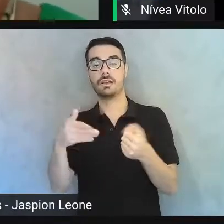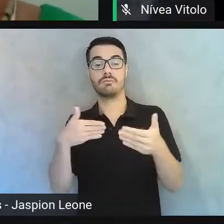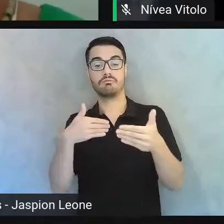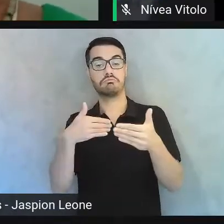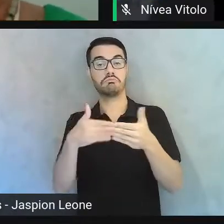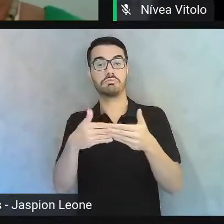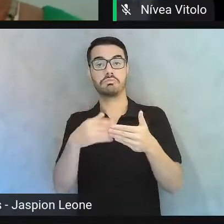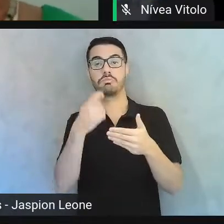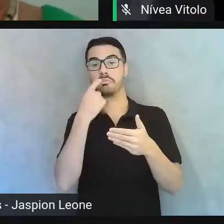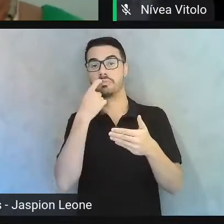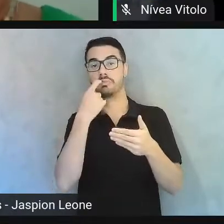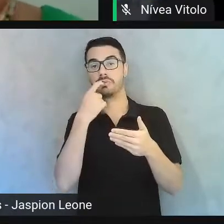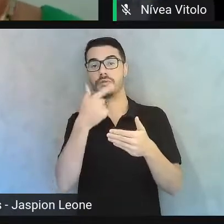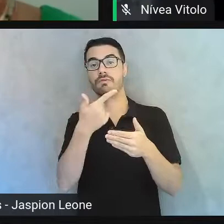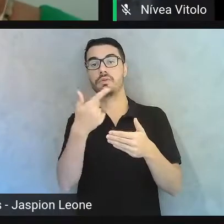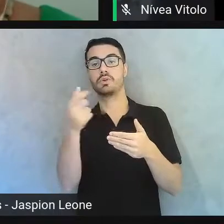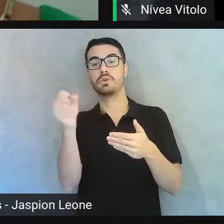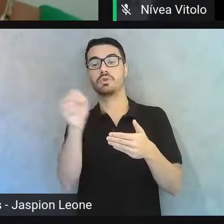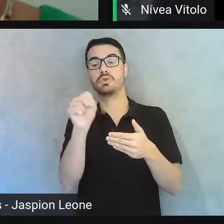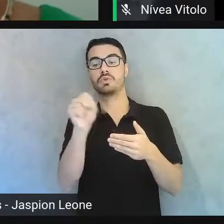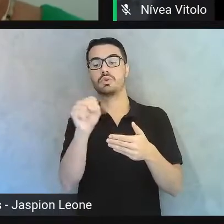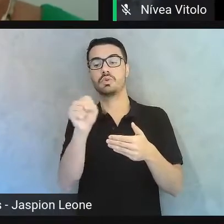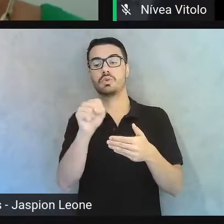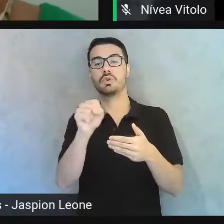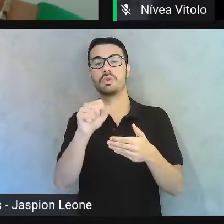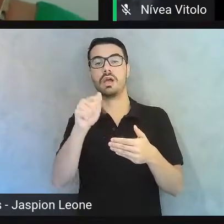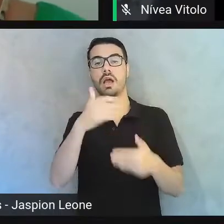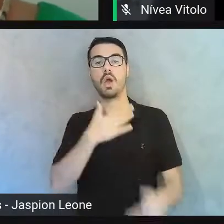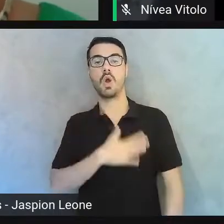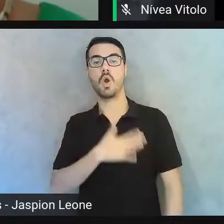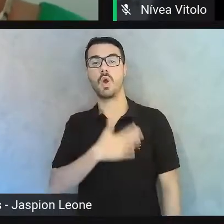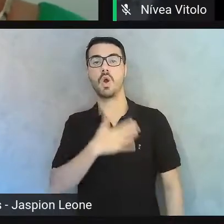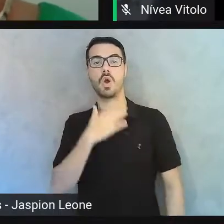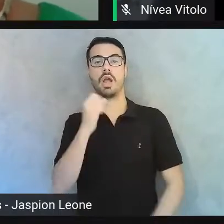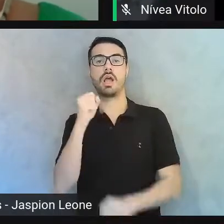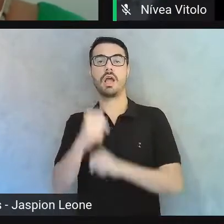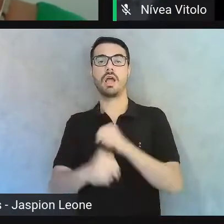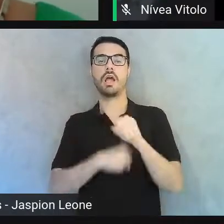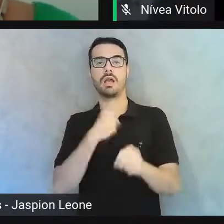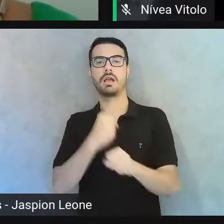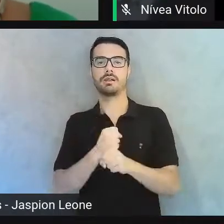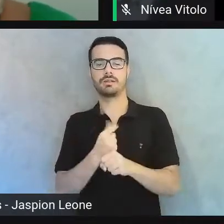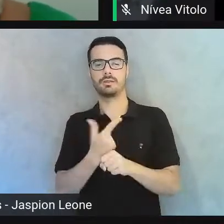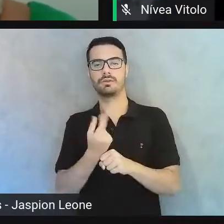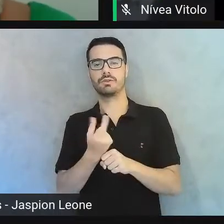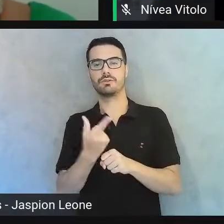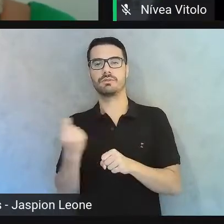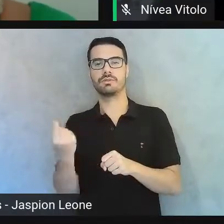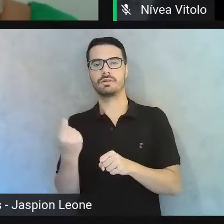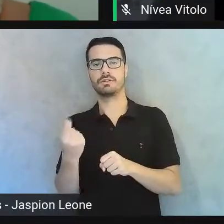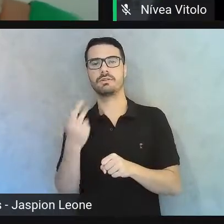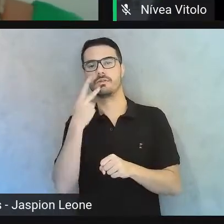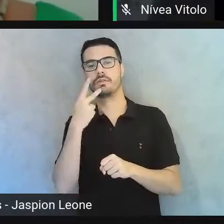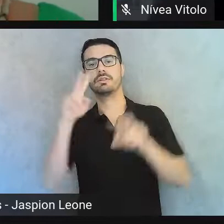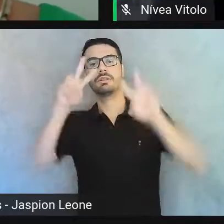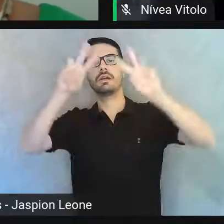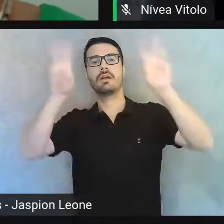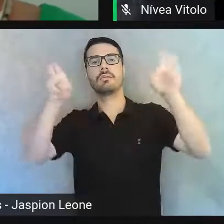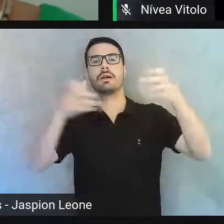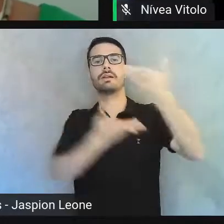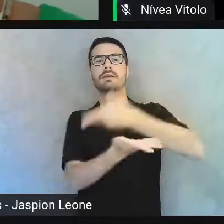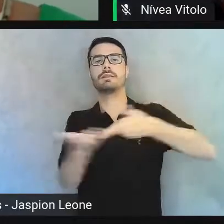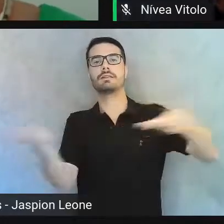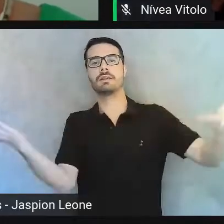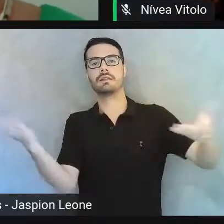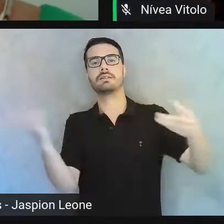recentemente, em 28 de agosto de 2020. O título: Interações entre o Legislativo e o Executivo